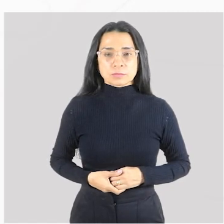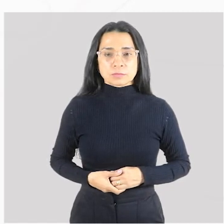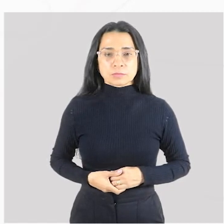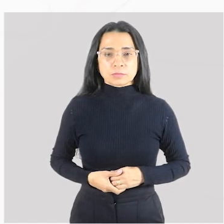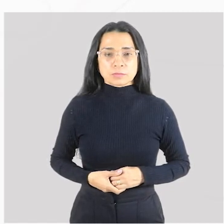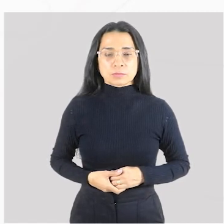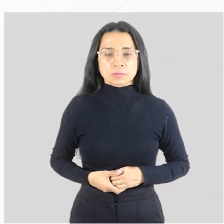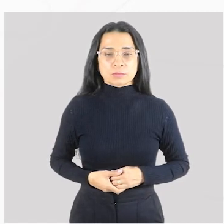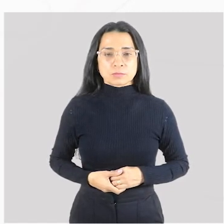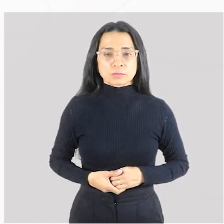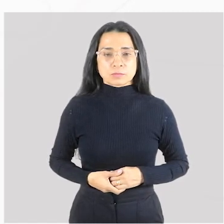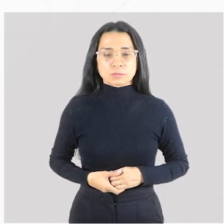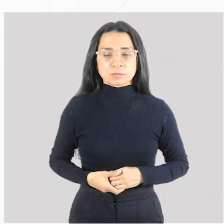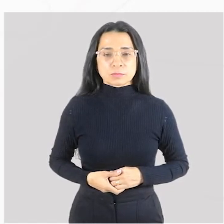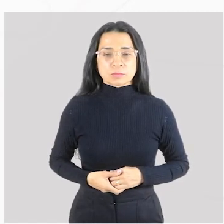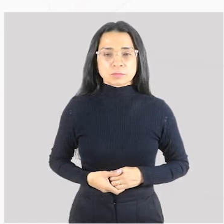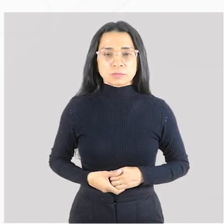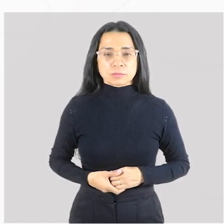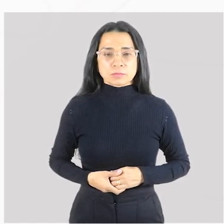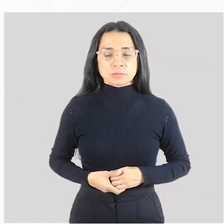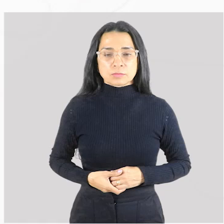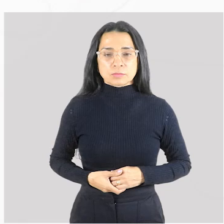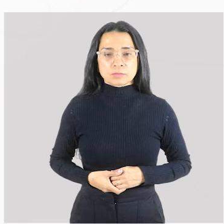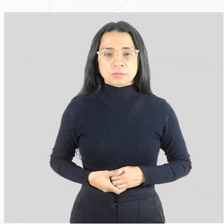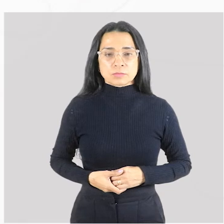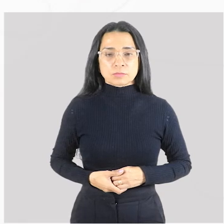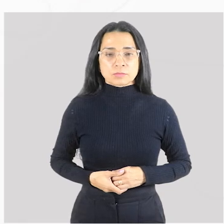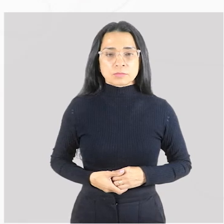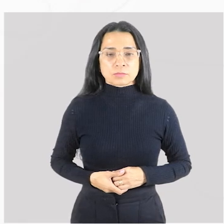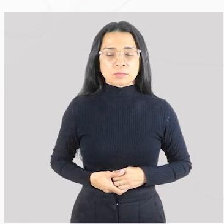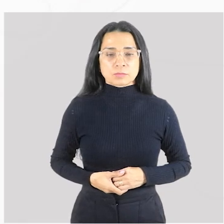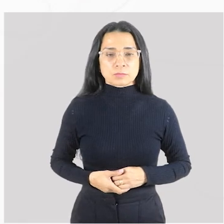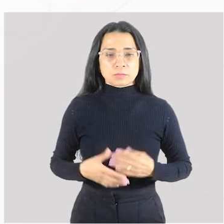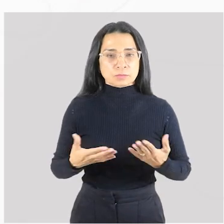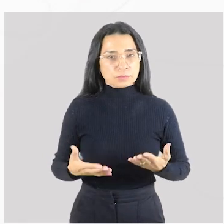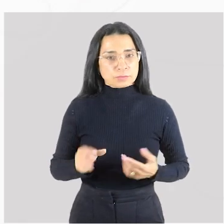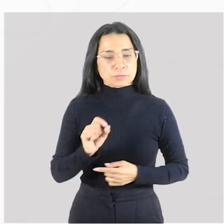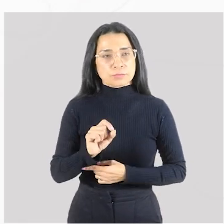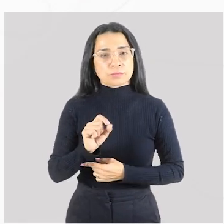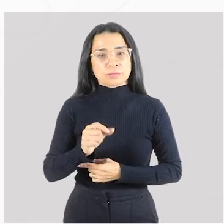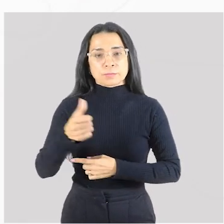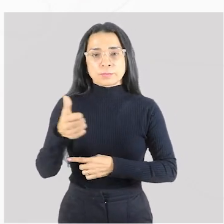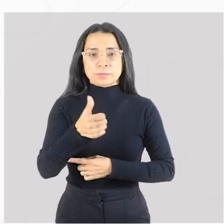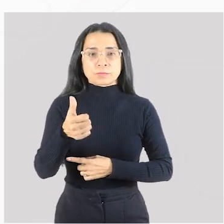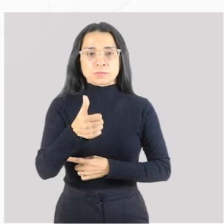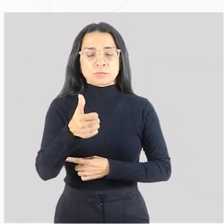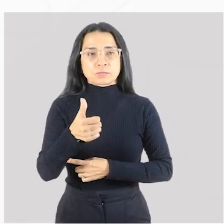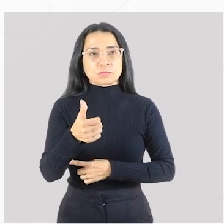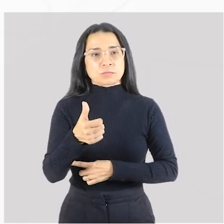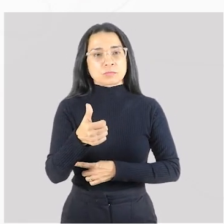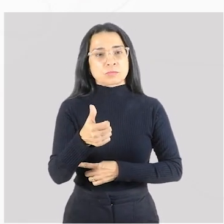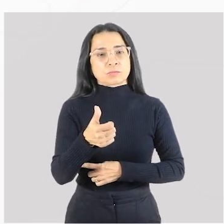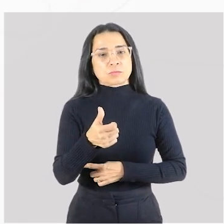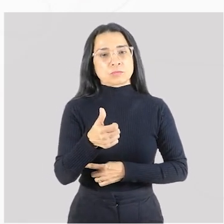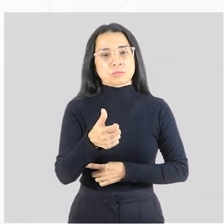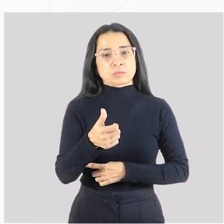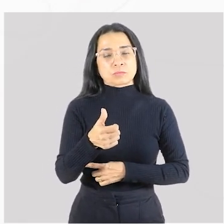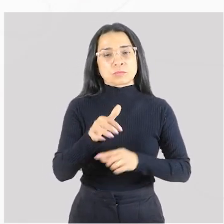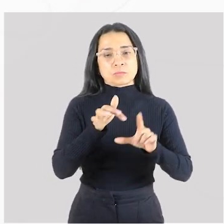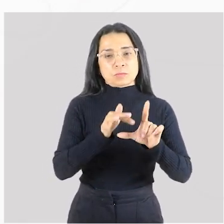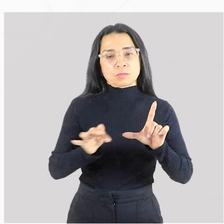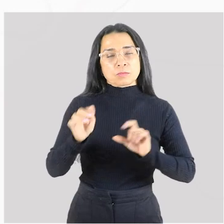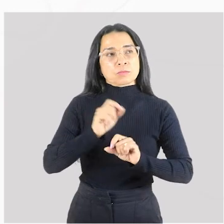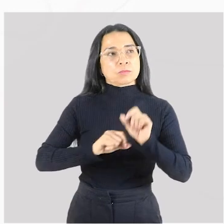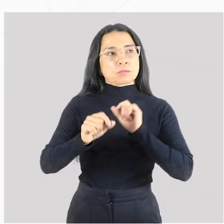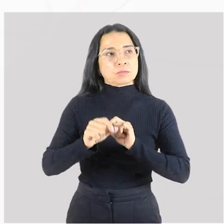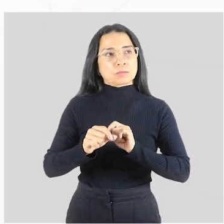em relação ao valor atual uma desvalorização de, certo? Primeiro, fórmula é essa, V em função